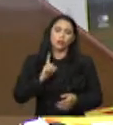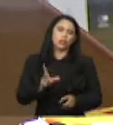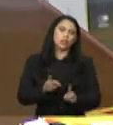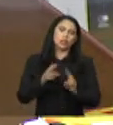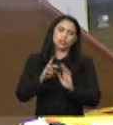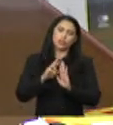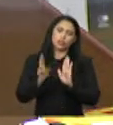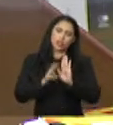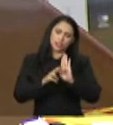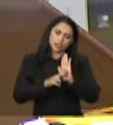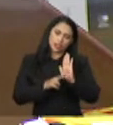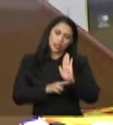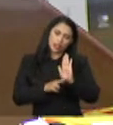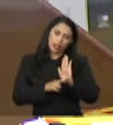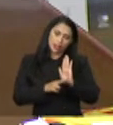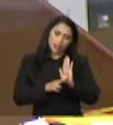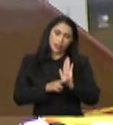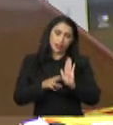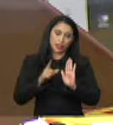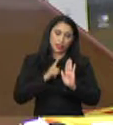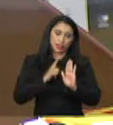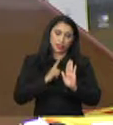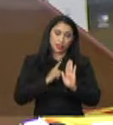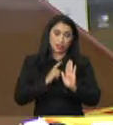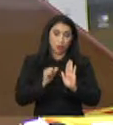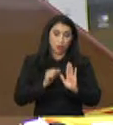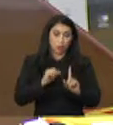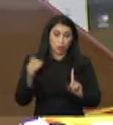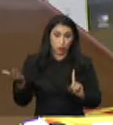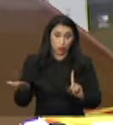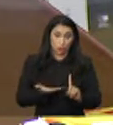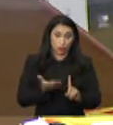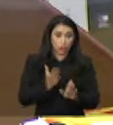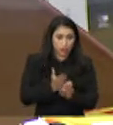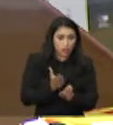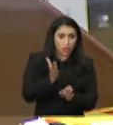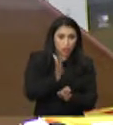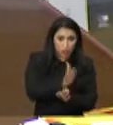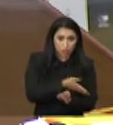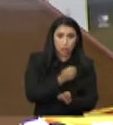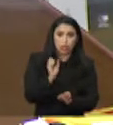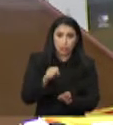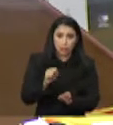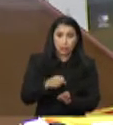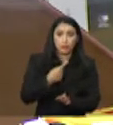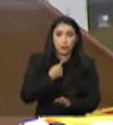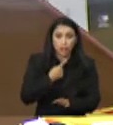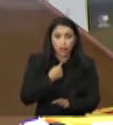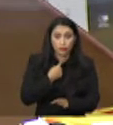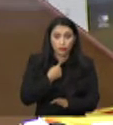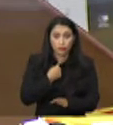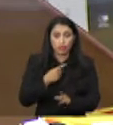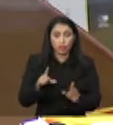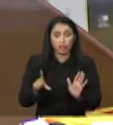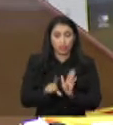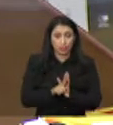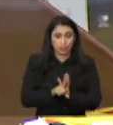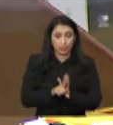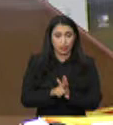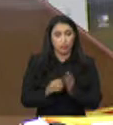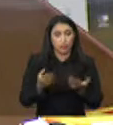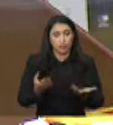possui as novas regras de prescrição no que forem mais vender e deve retroagir por tecido essa vontade expressa do legislador